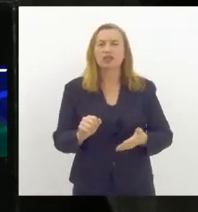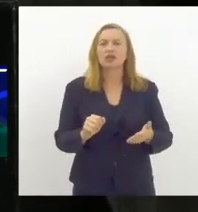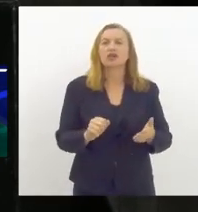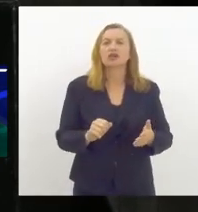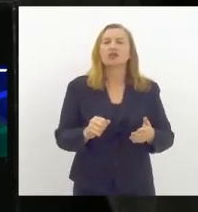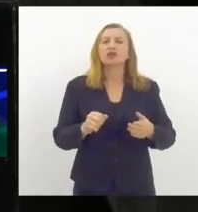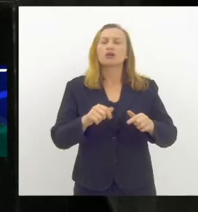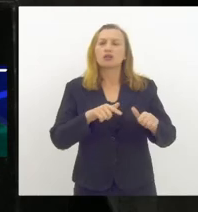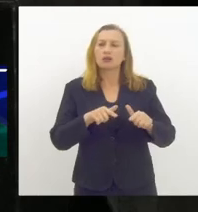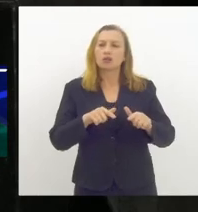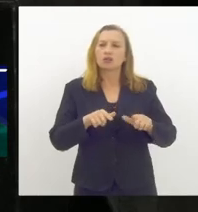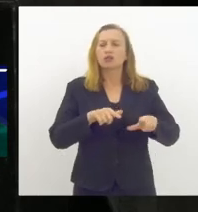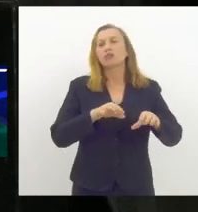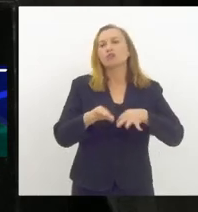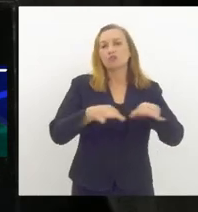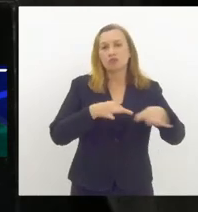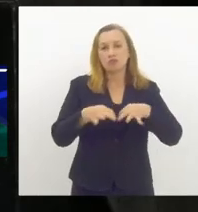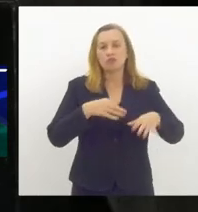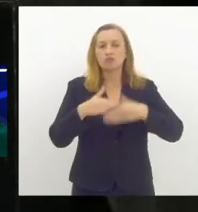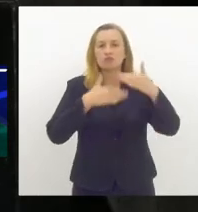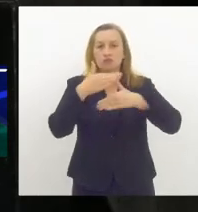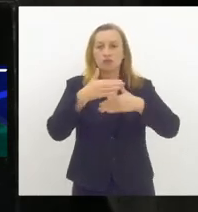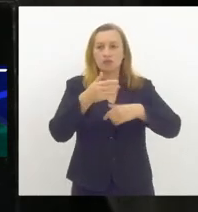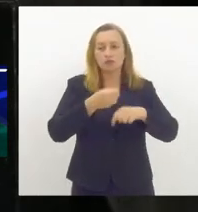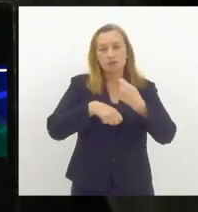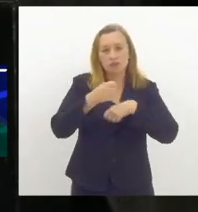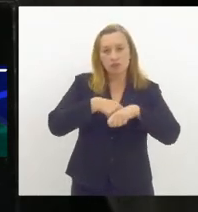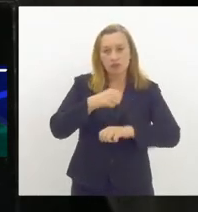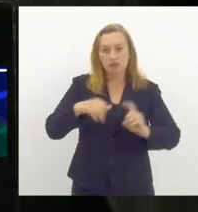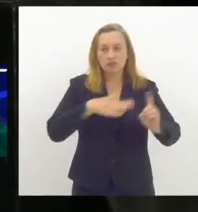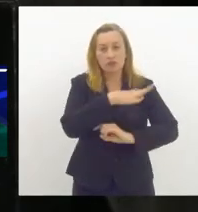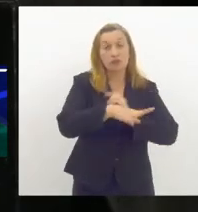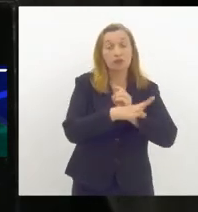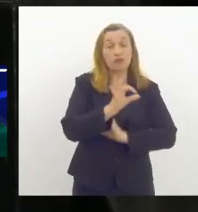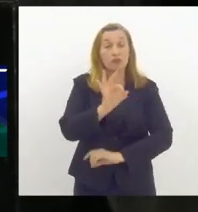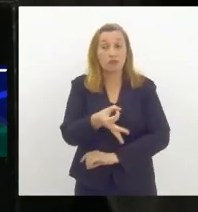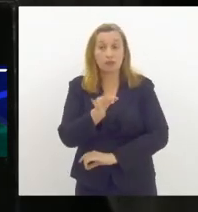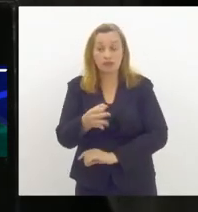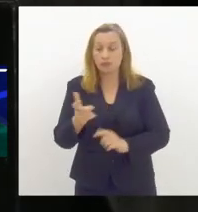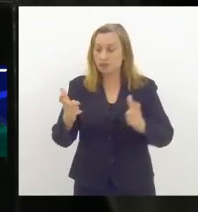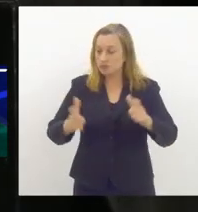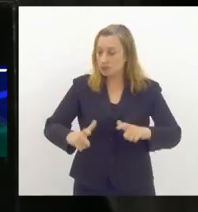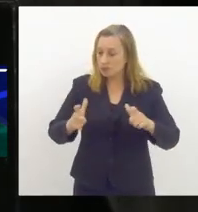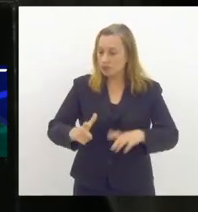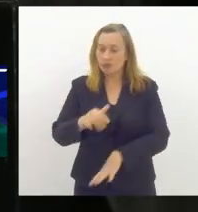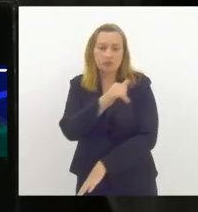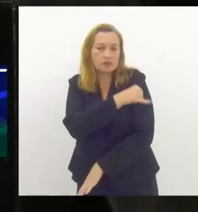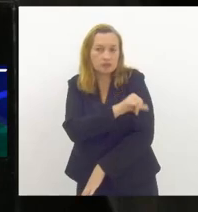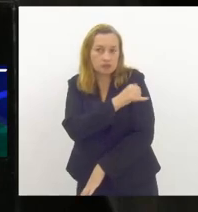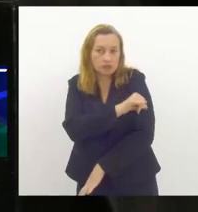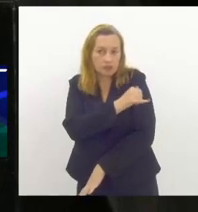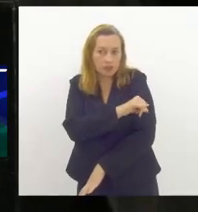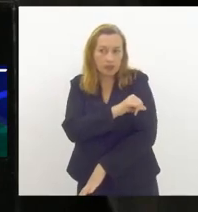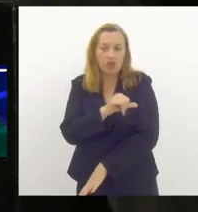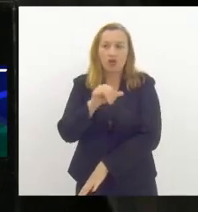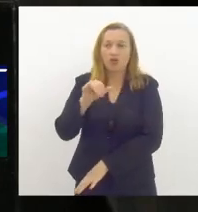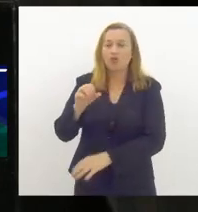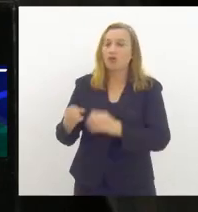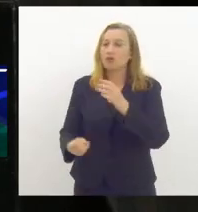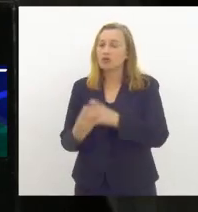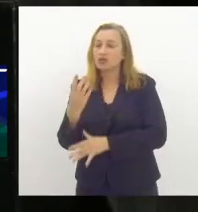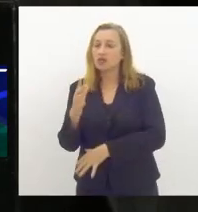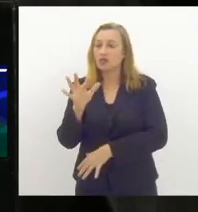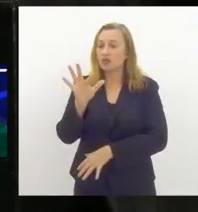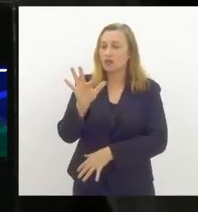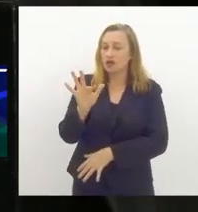fundamento para o projeto de desenvolvimento econômico-social pode vem justamente o órgão que no Rio de Janeiro e me refiro a fundação